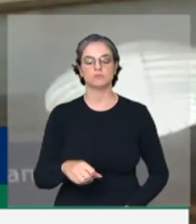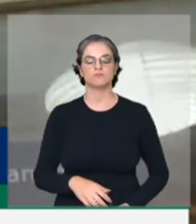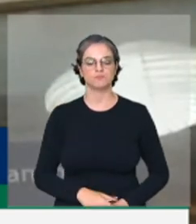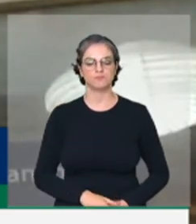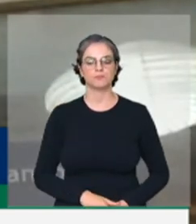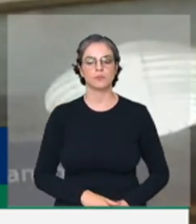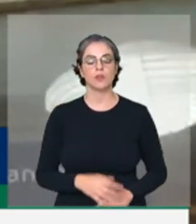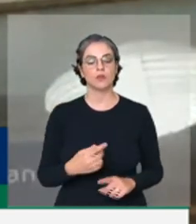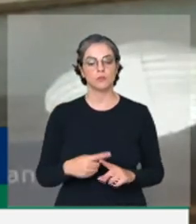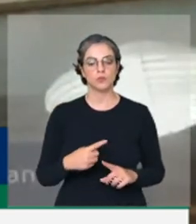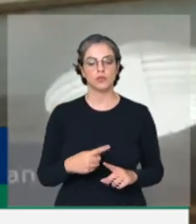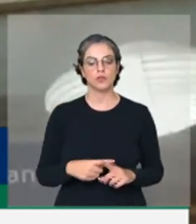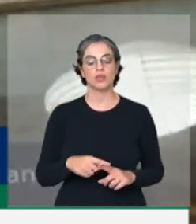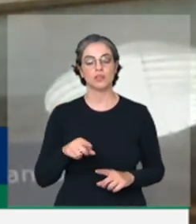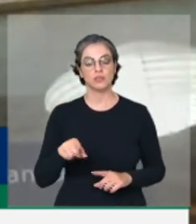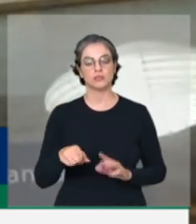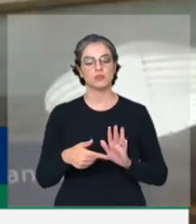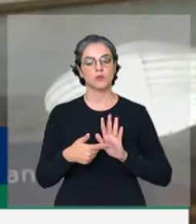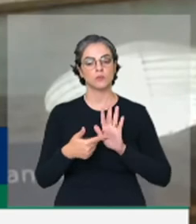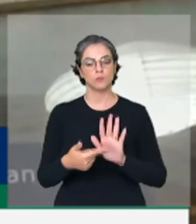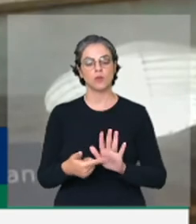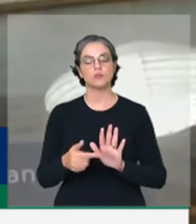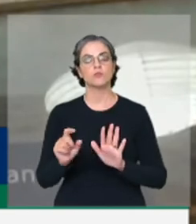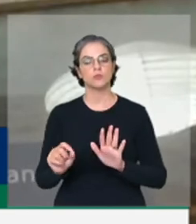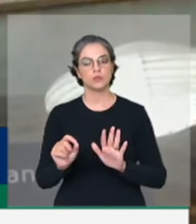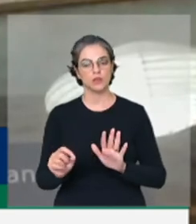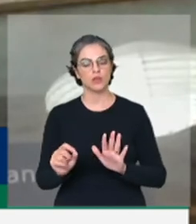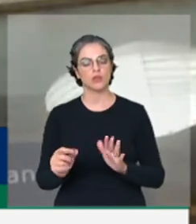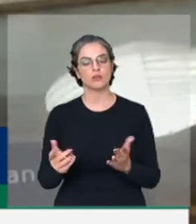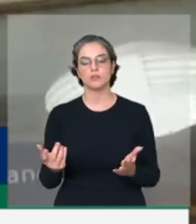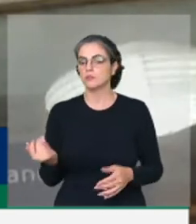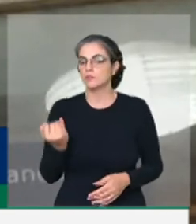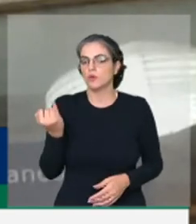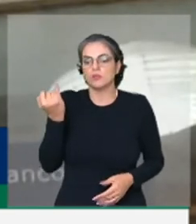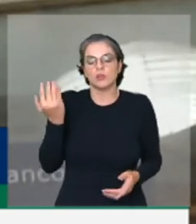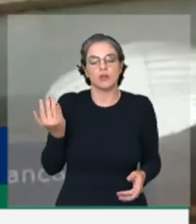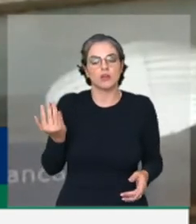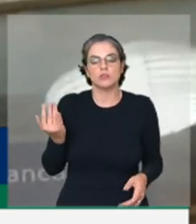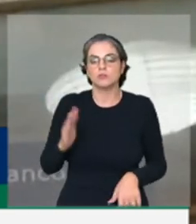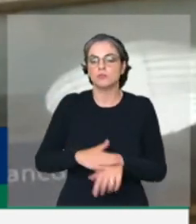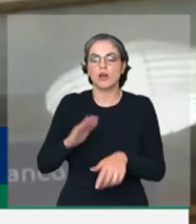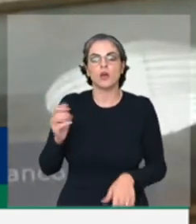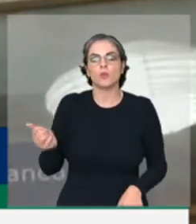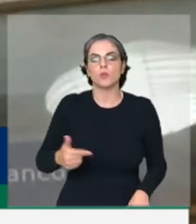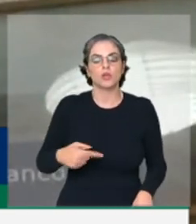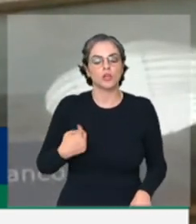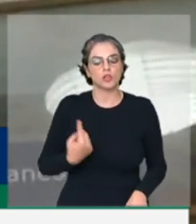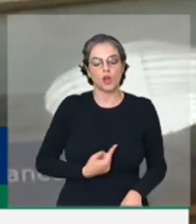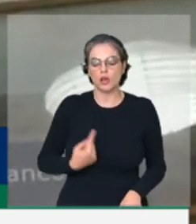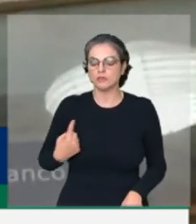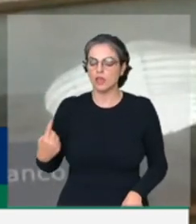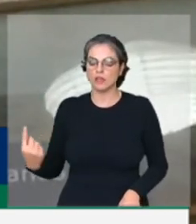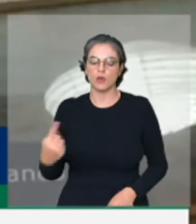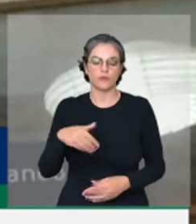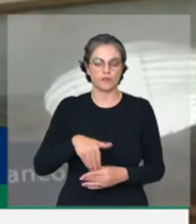porque ela dialoga com um princípio que é superior ao voto de cada um de nós. O